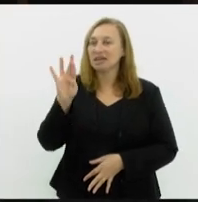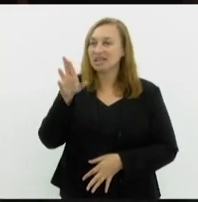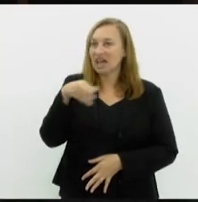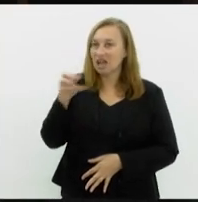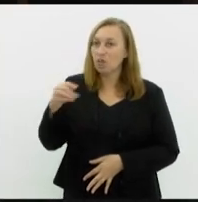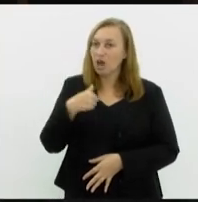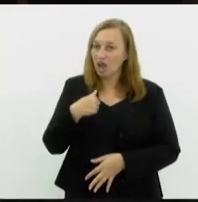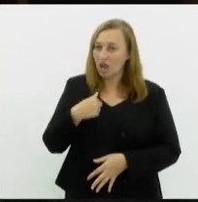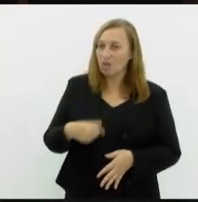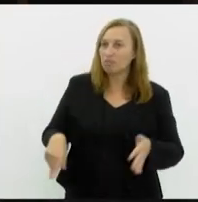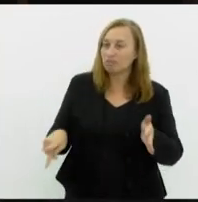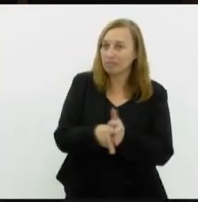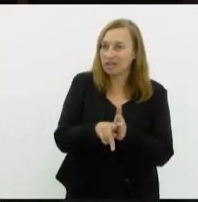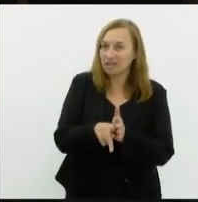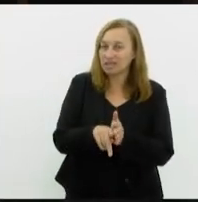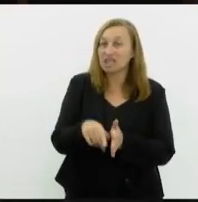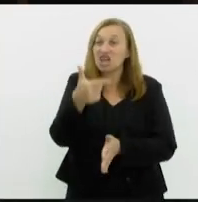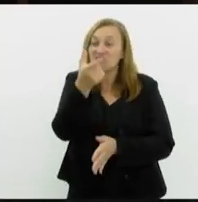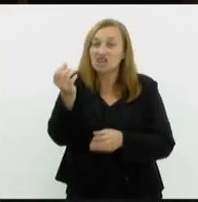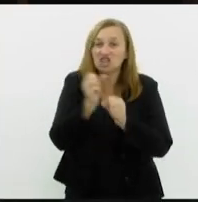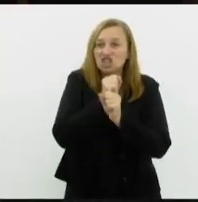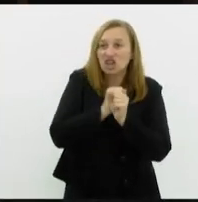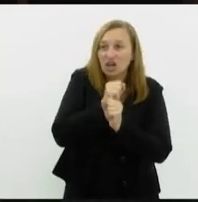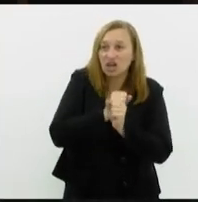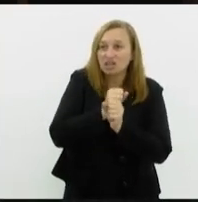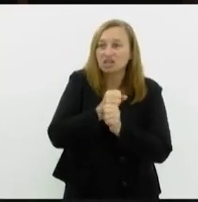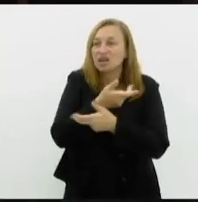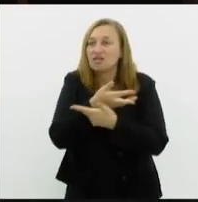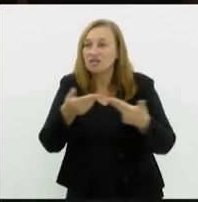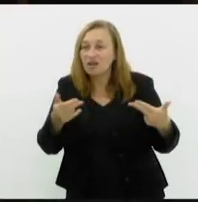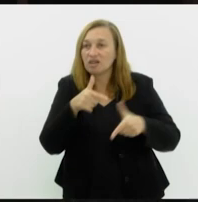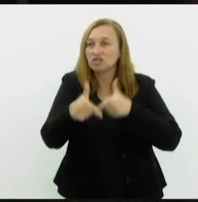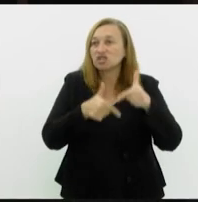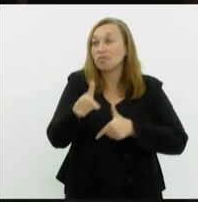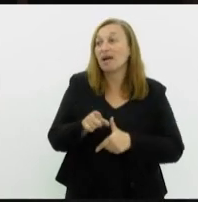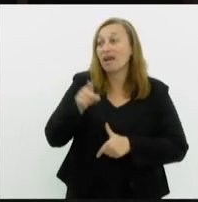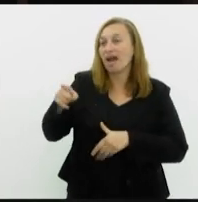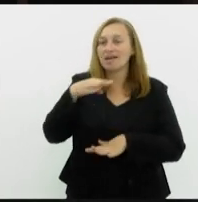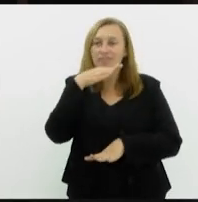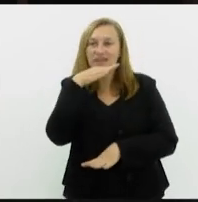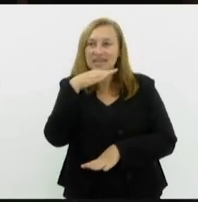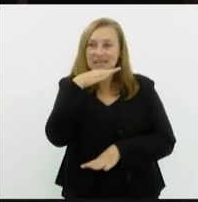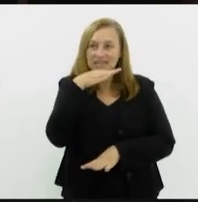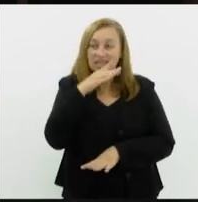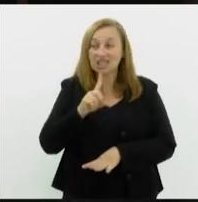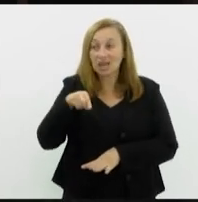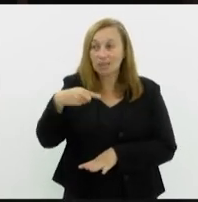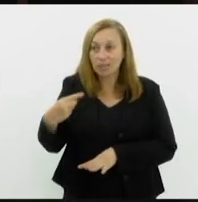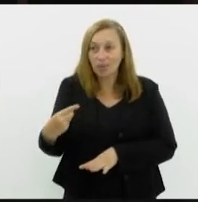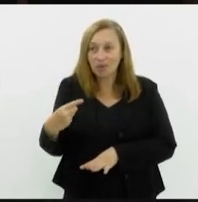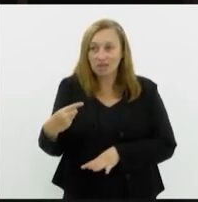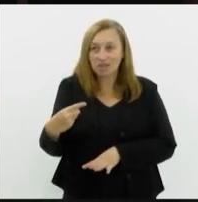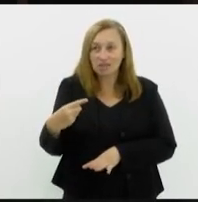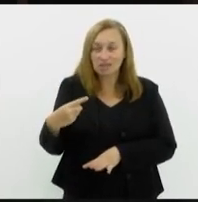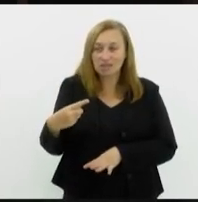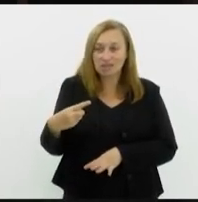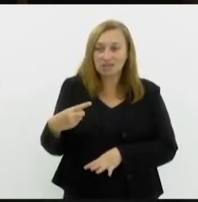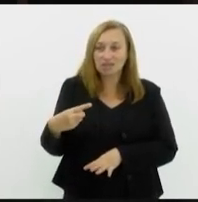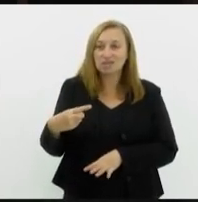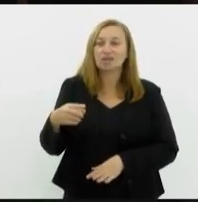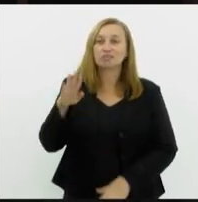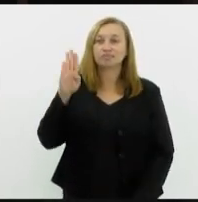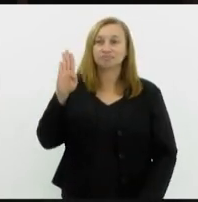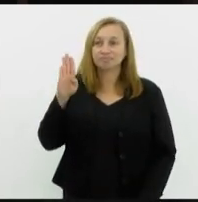20 anos da corporação, onde a gente teve várias ocorrências lá em Mangaratiba, e depois me lancei a candidato a